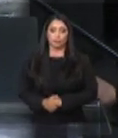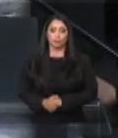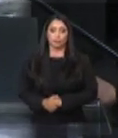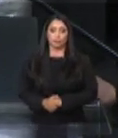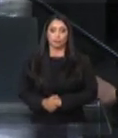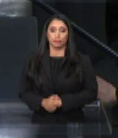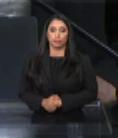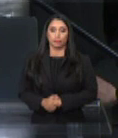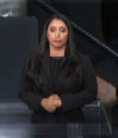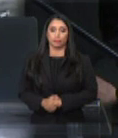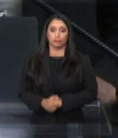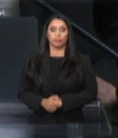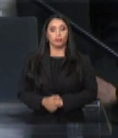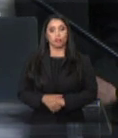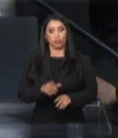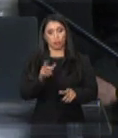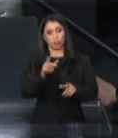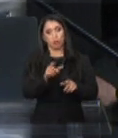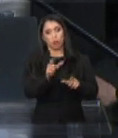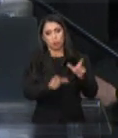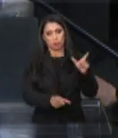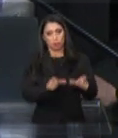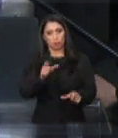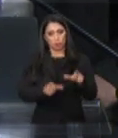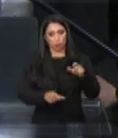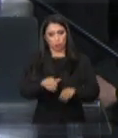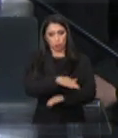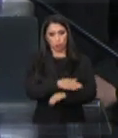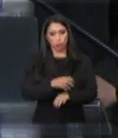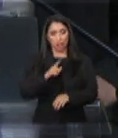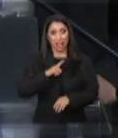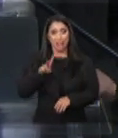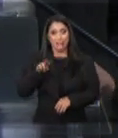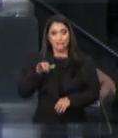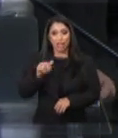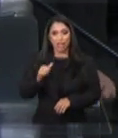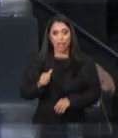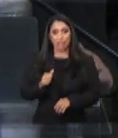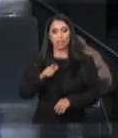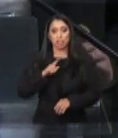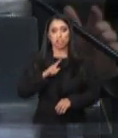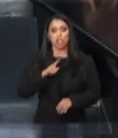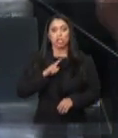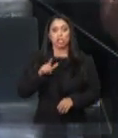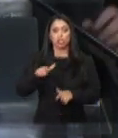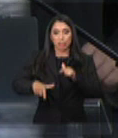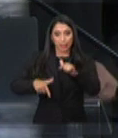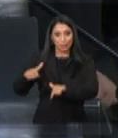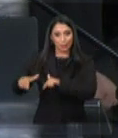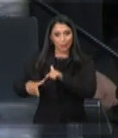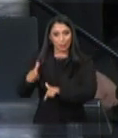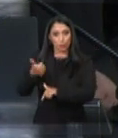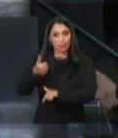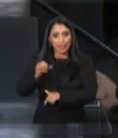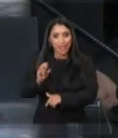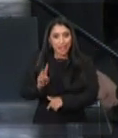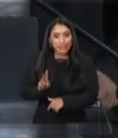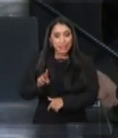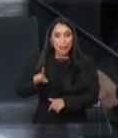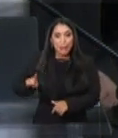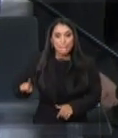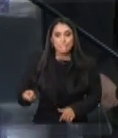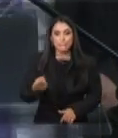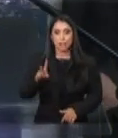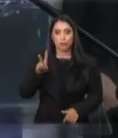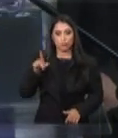oferecemos uma população de rua recentemente 10 mil vagas de bolsa trabalho são 10 mil vagas que foi que já estão